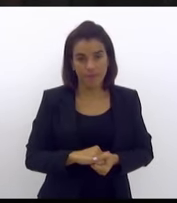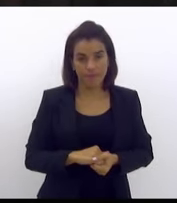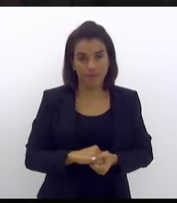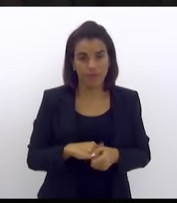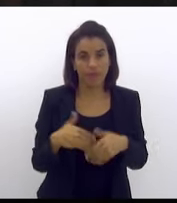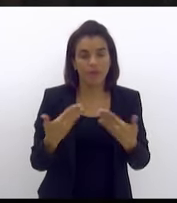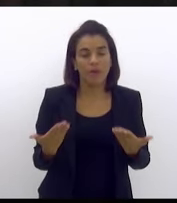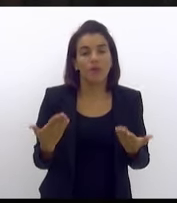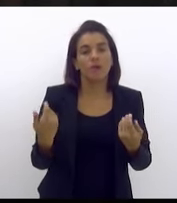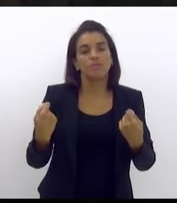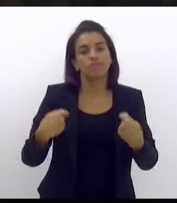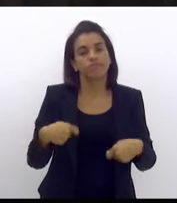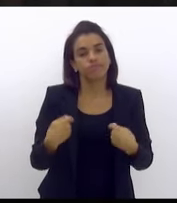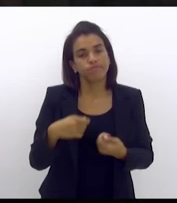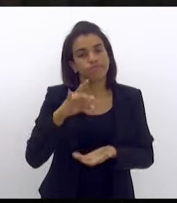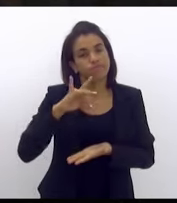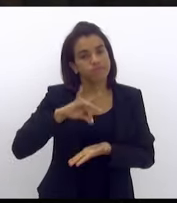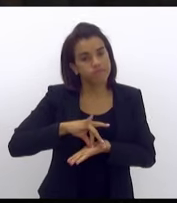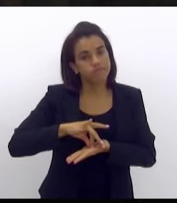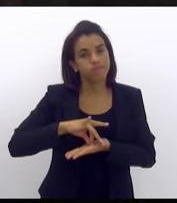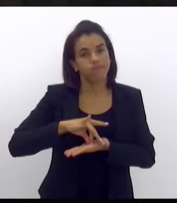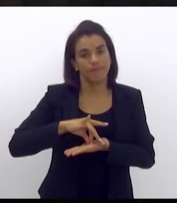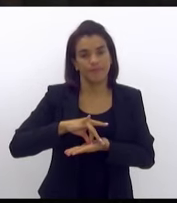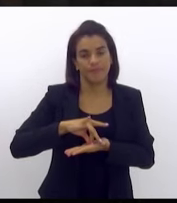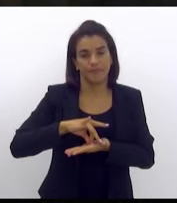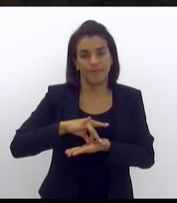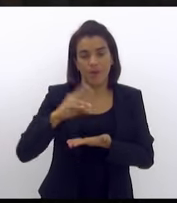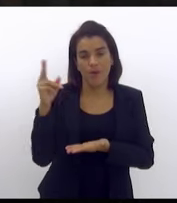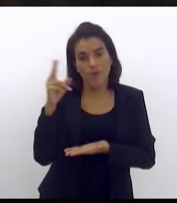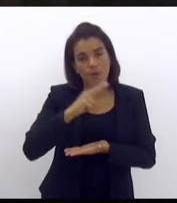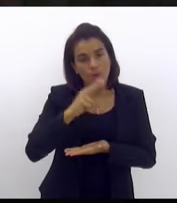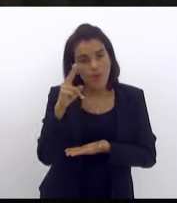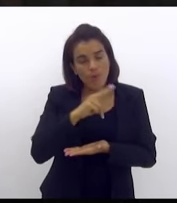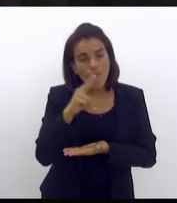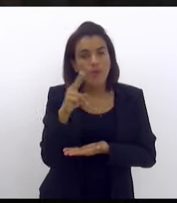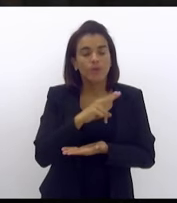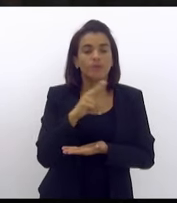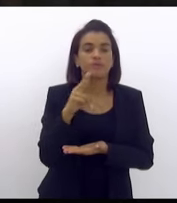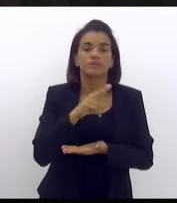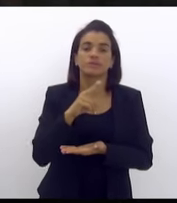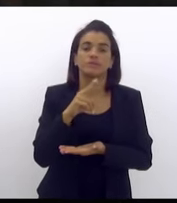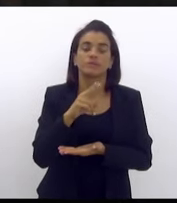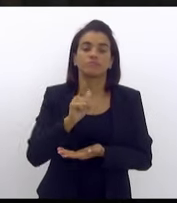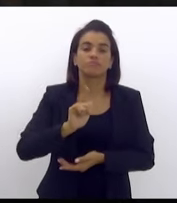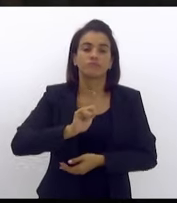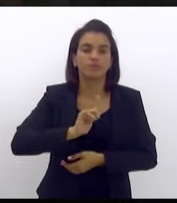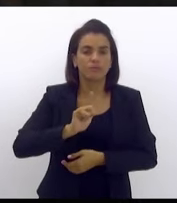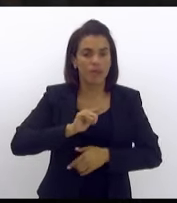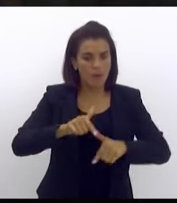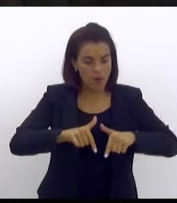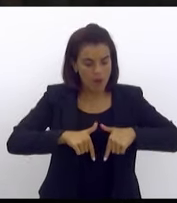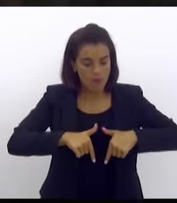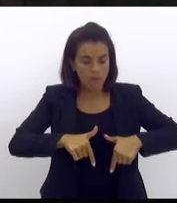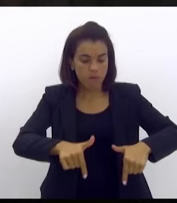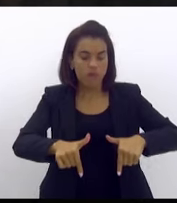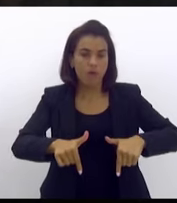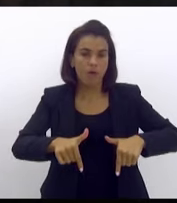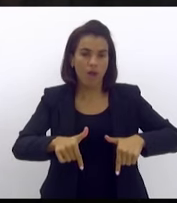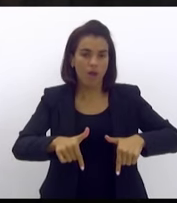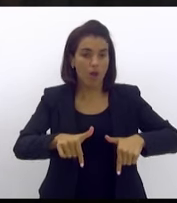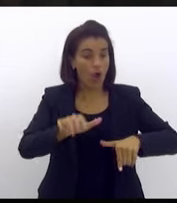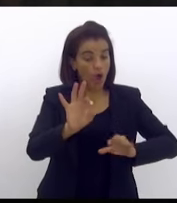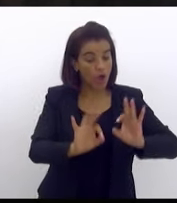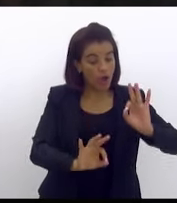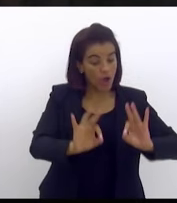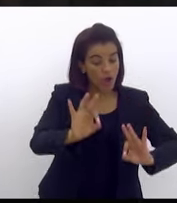Então, é preciso, de fato, que haja uma ação coordenada, de